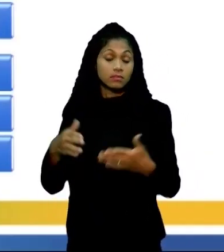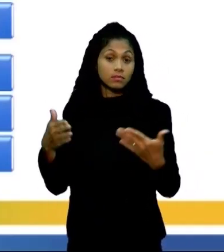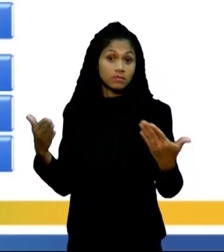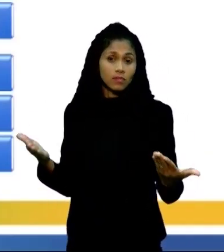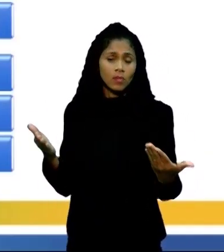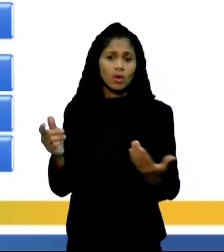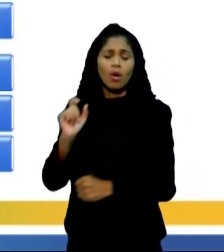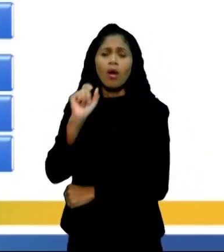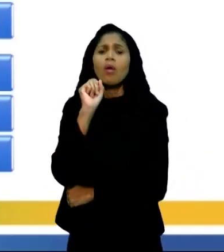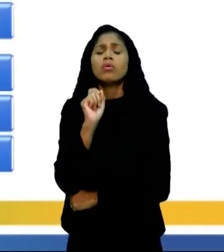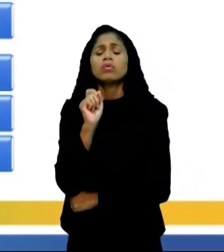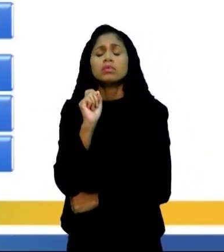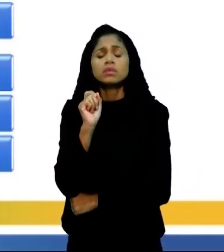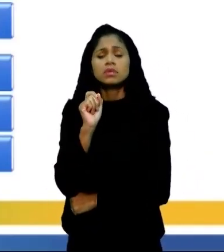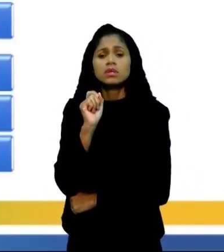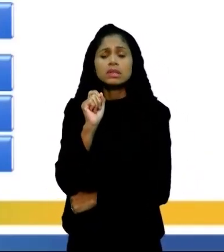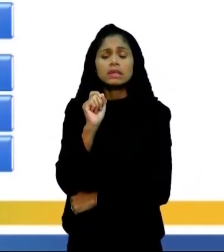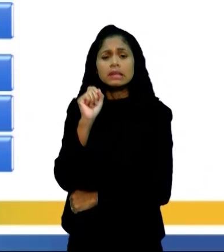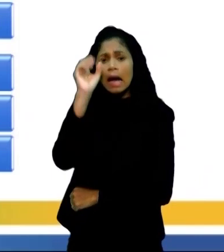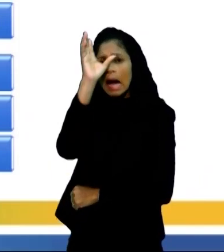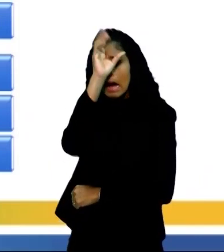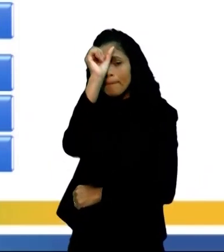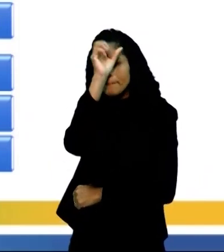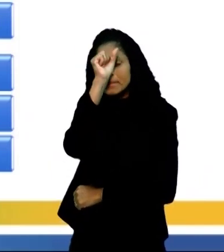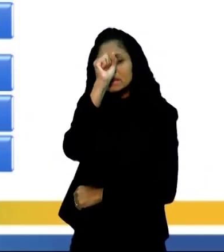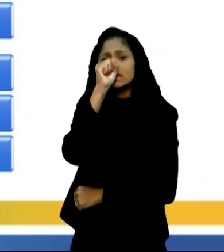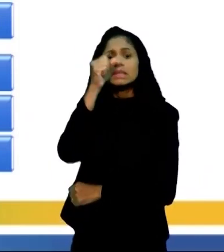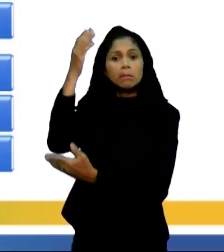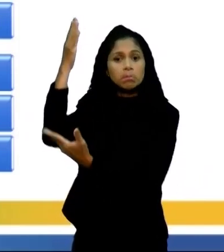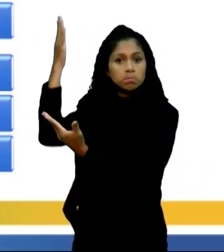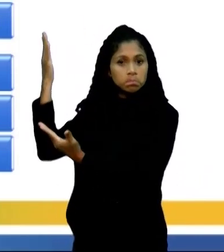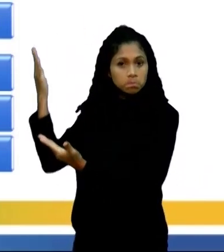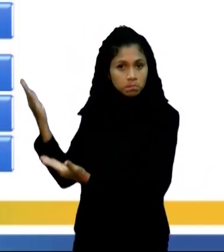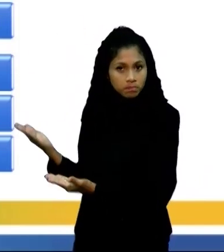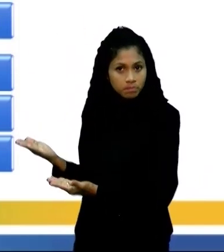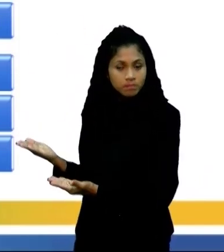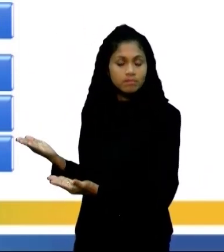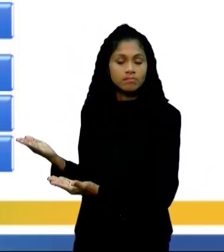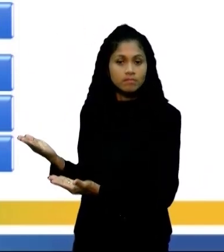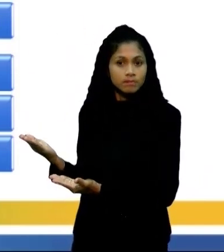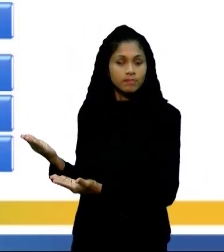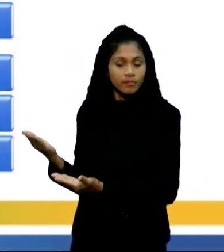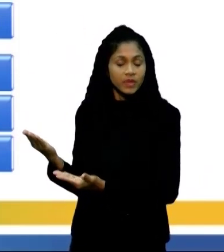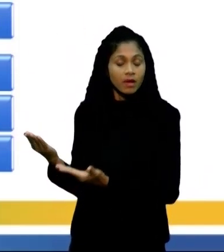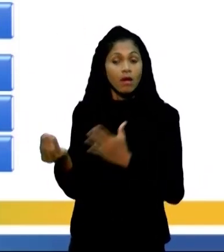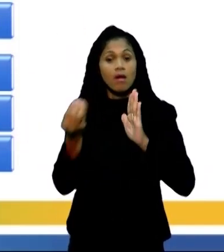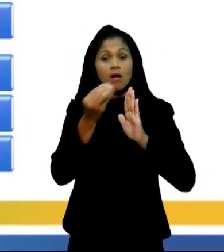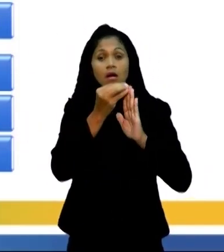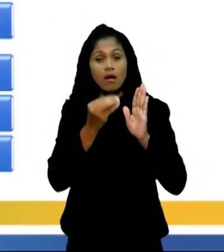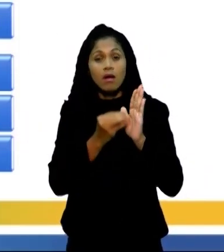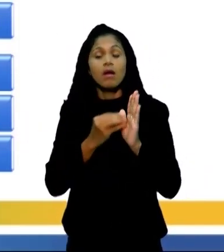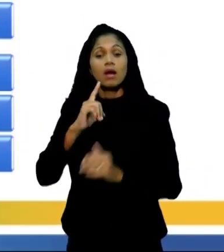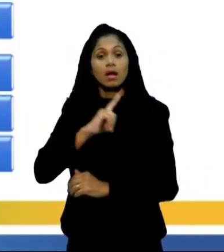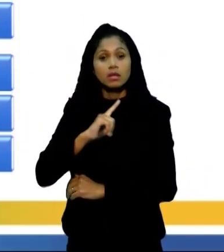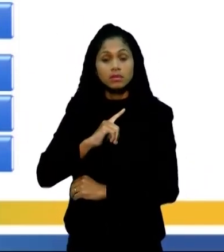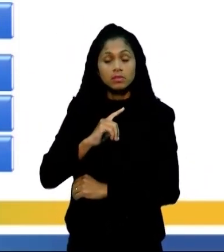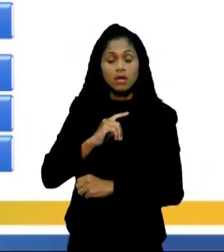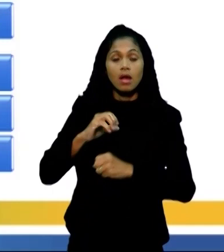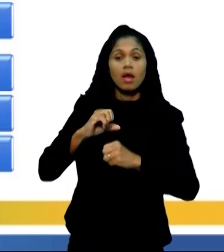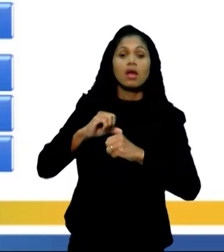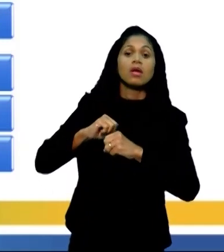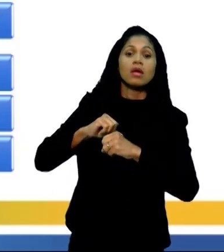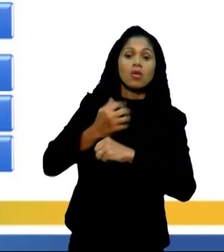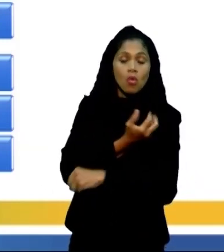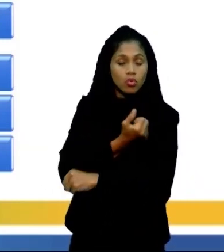Então, o que é que nós vamos poder aprender com a tabela periódica? Nela vai constar o número atômico dos